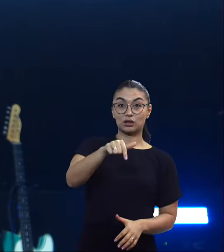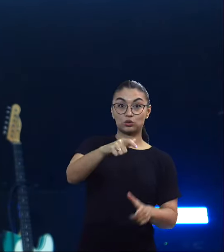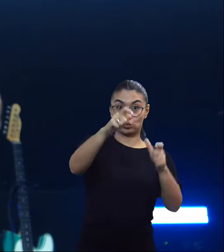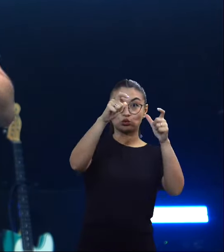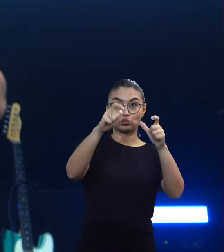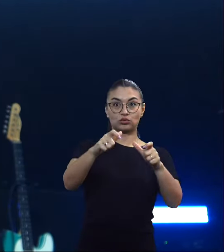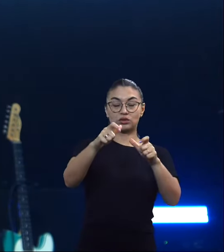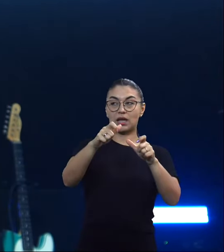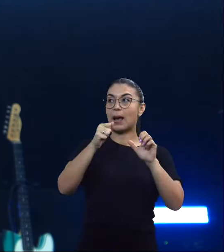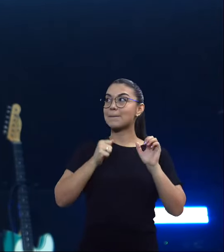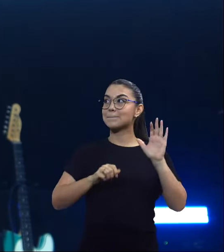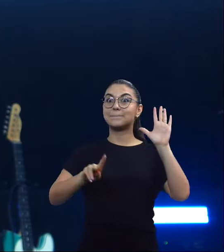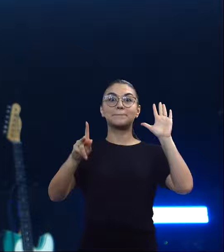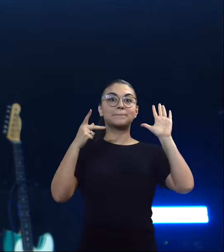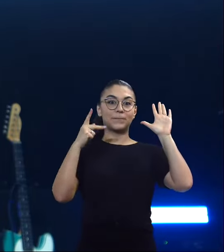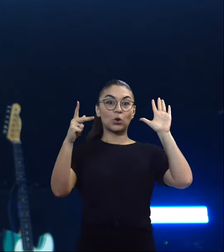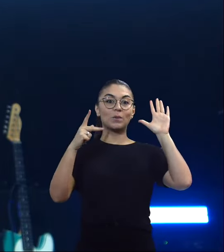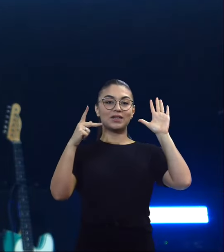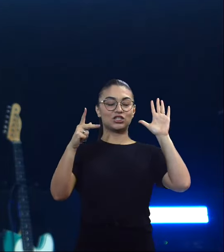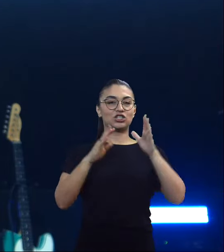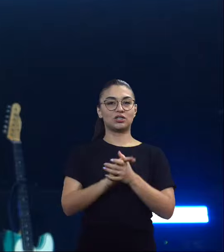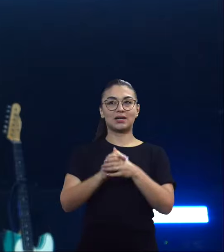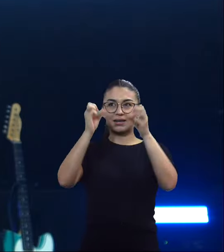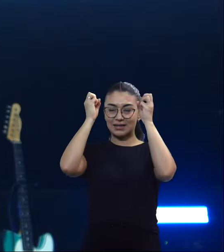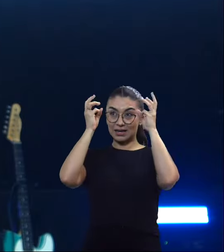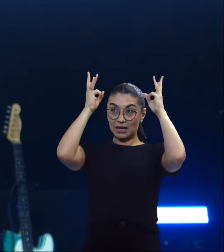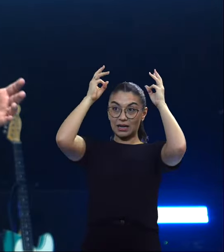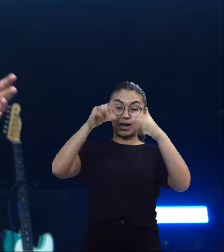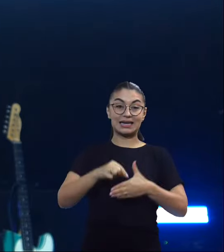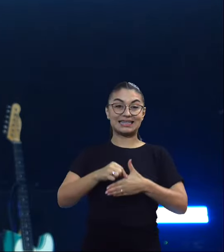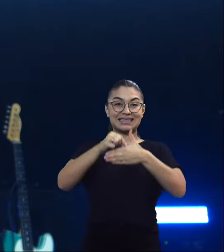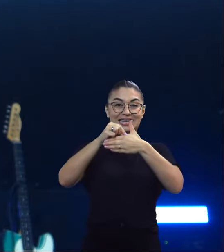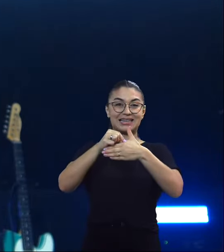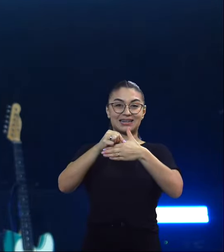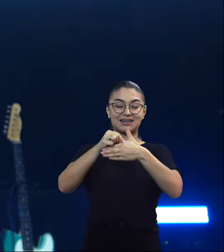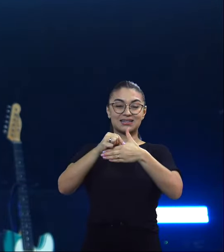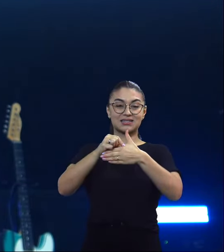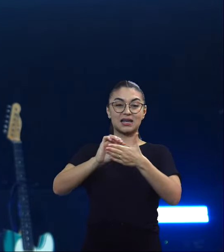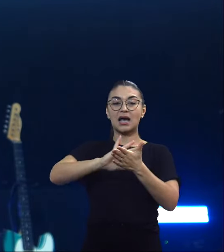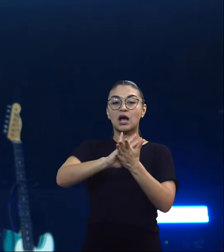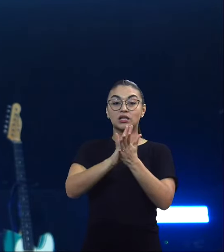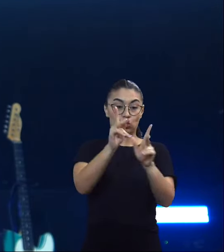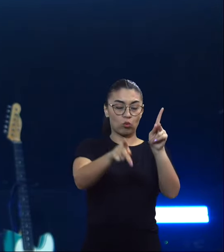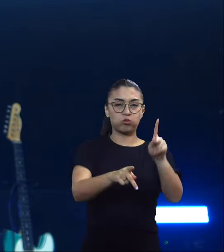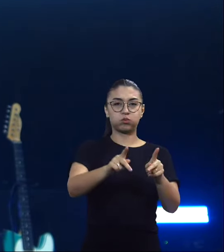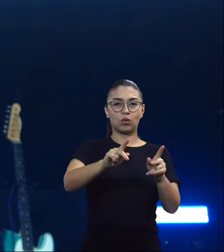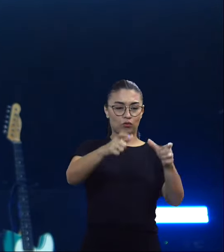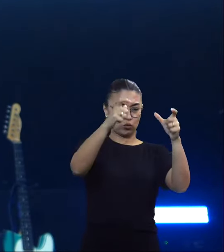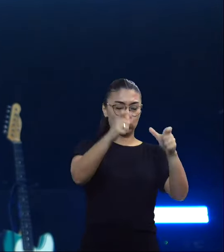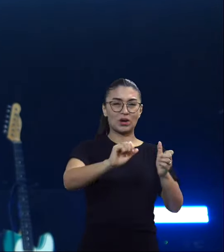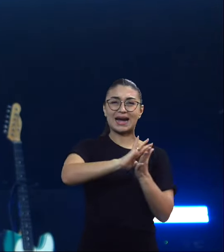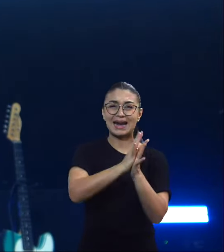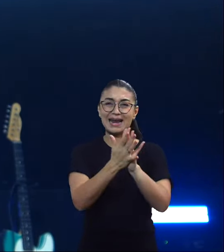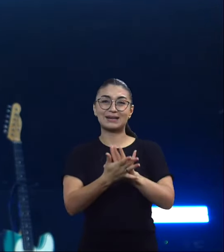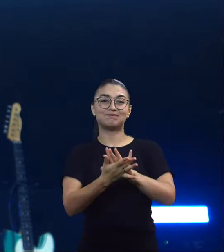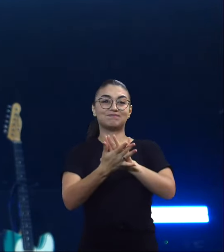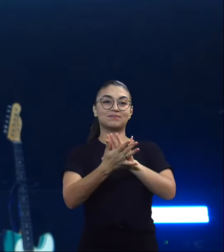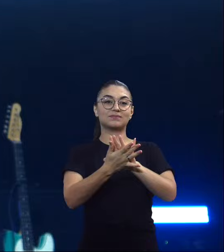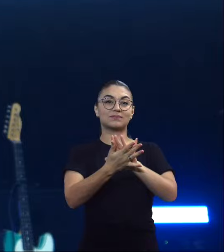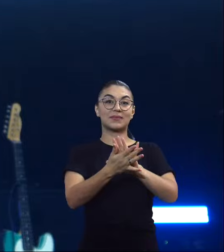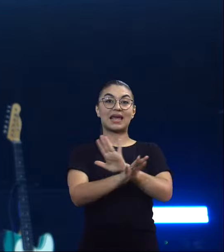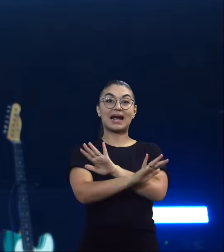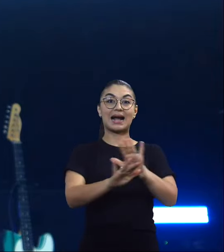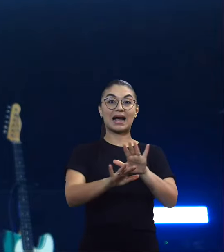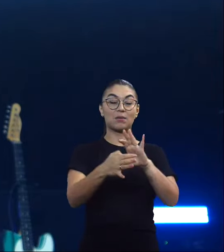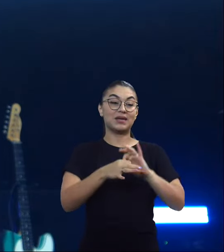escravo, sob a liderança de Moisés, após as 12 pragas, finalmente sai liberto daquele lugar, e quando vão chegar finalmente muito perto da